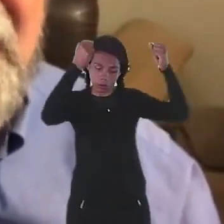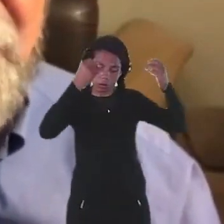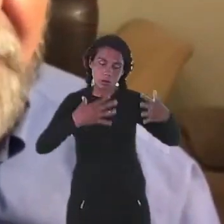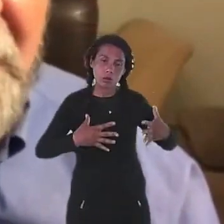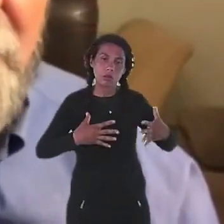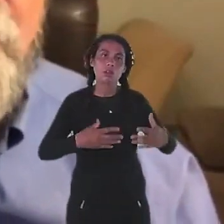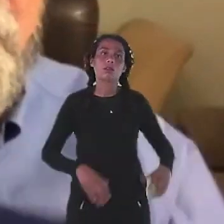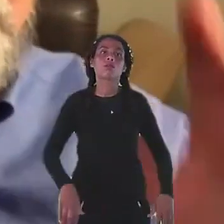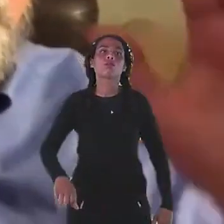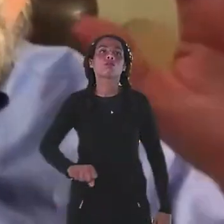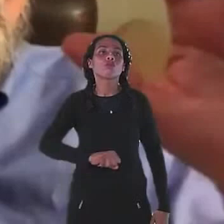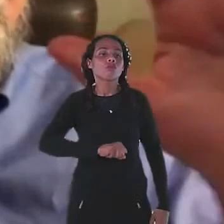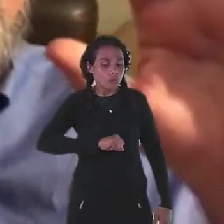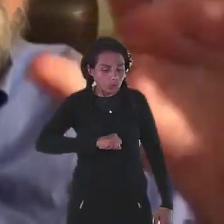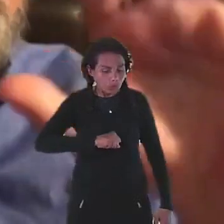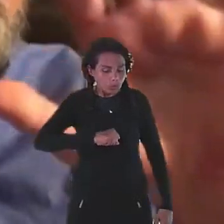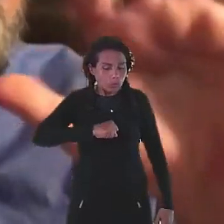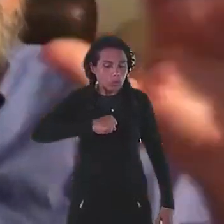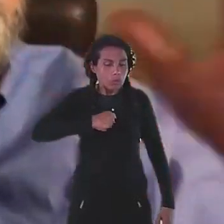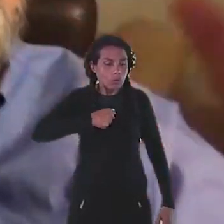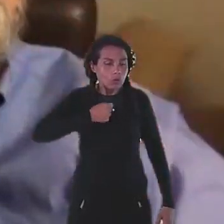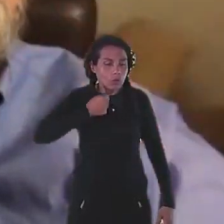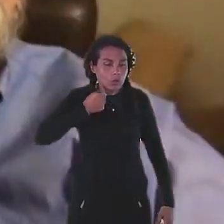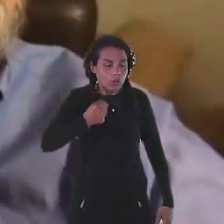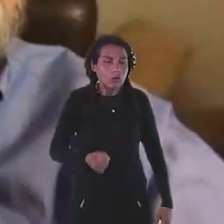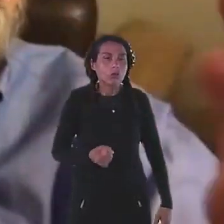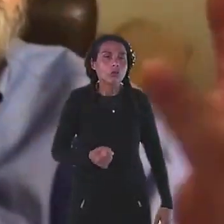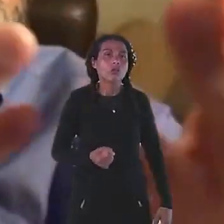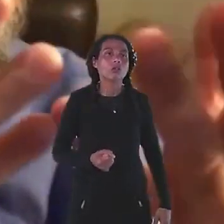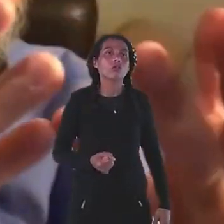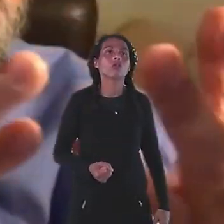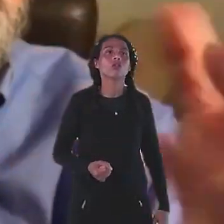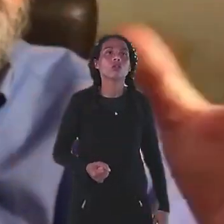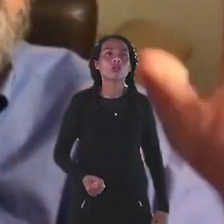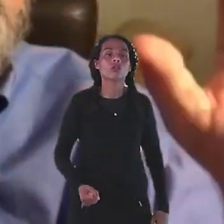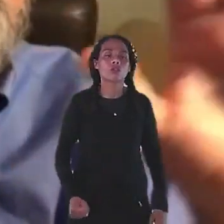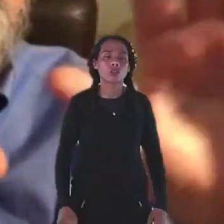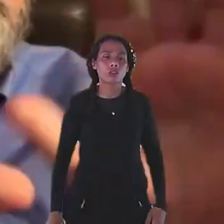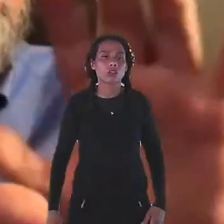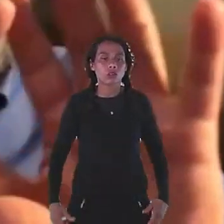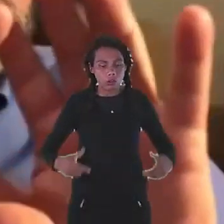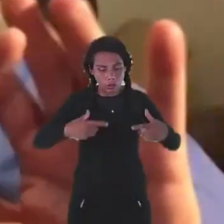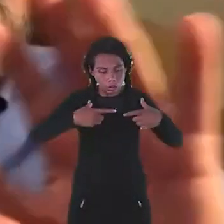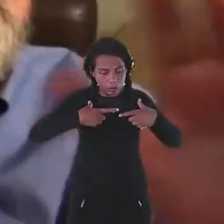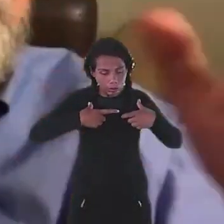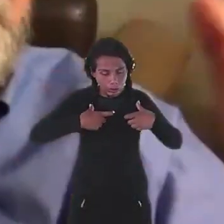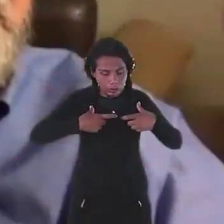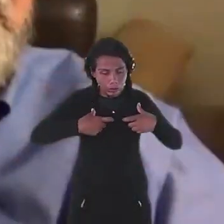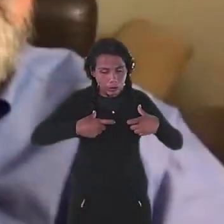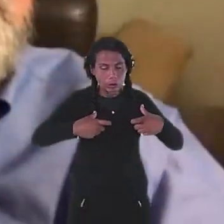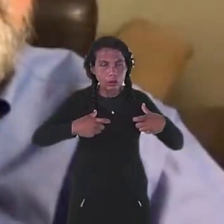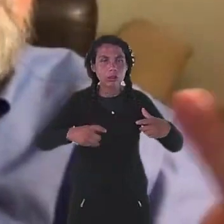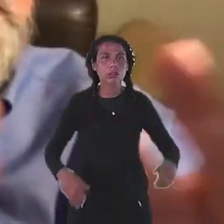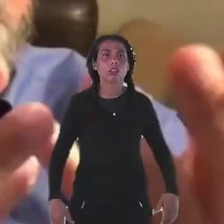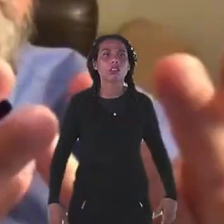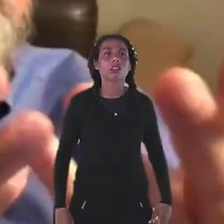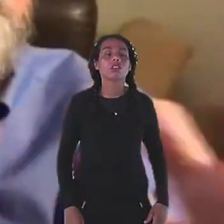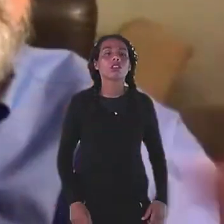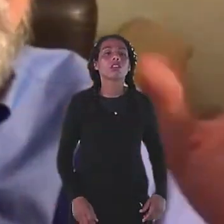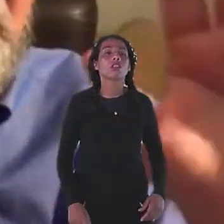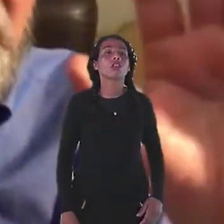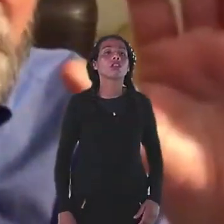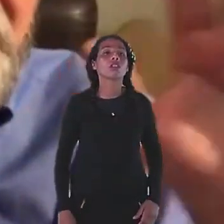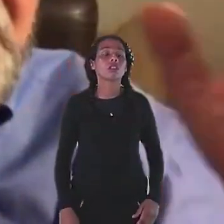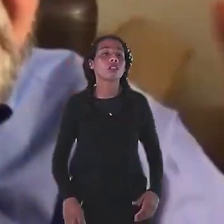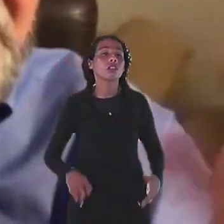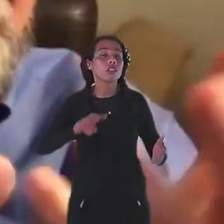elas serviram como a fonte desse vírus informacional que fez com que centenas de milhões